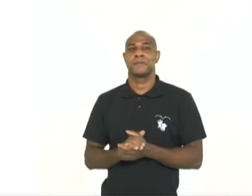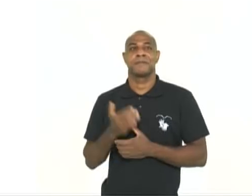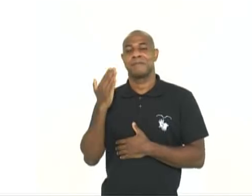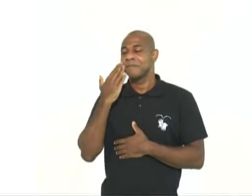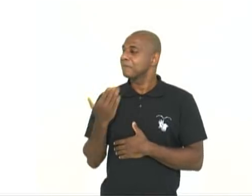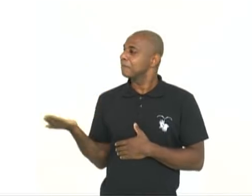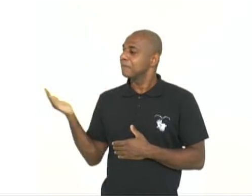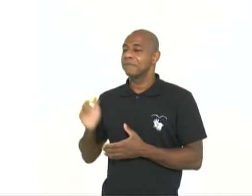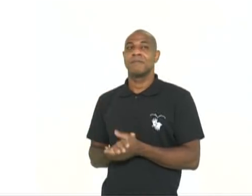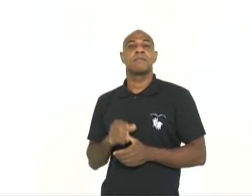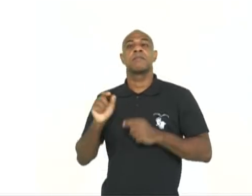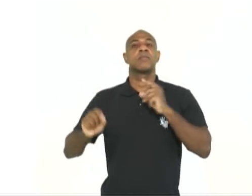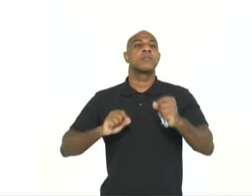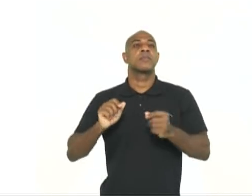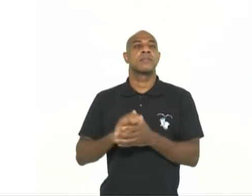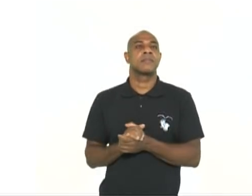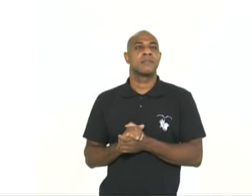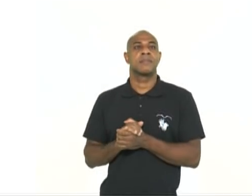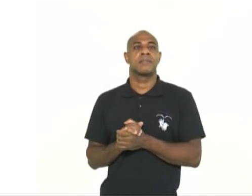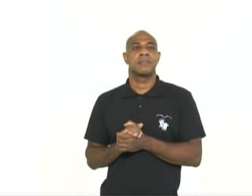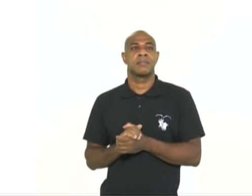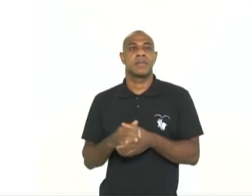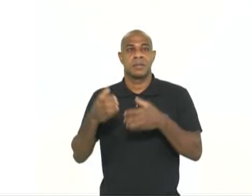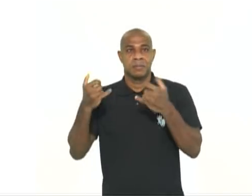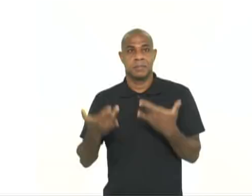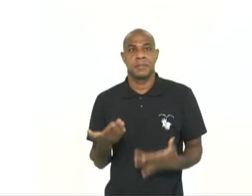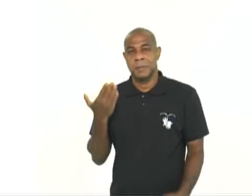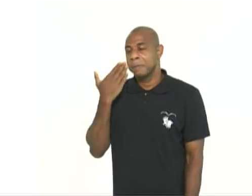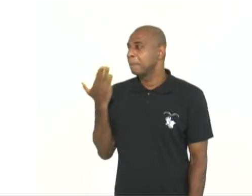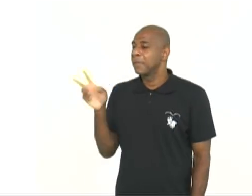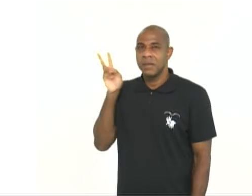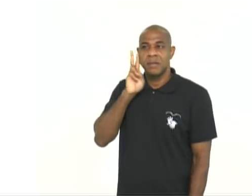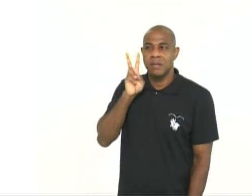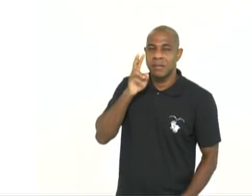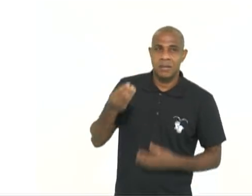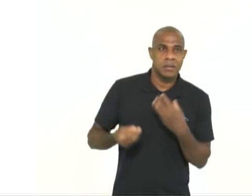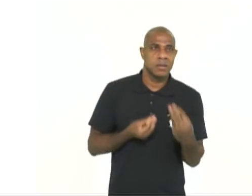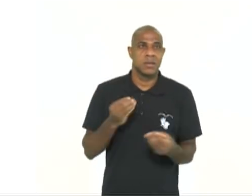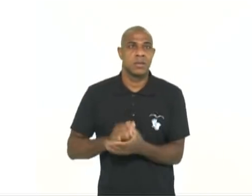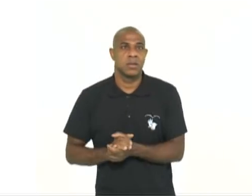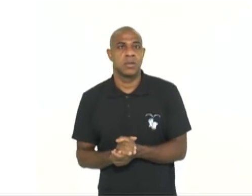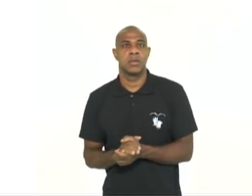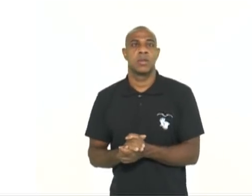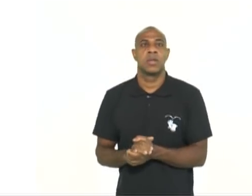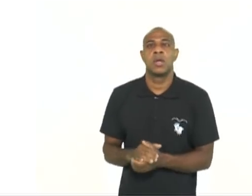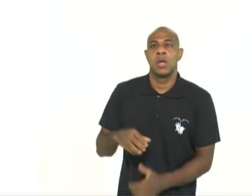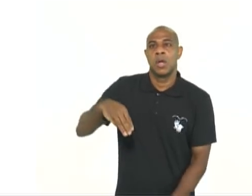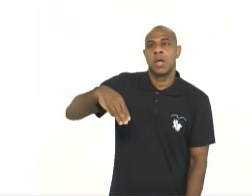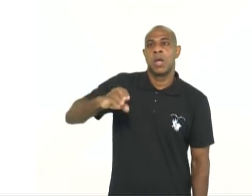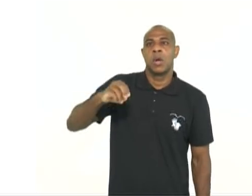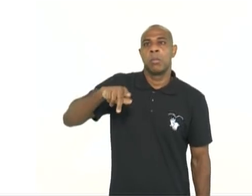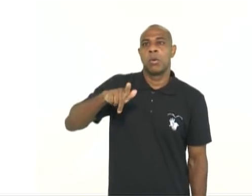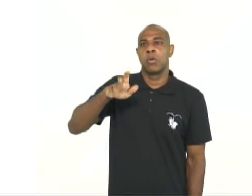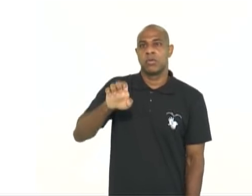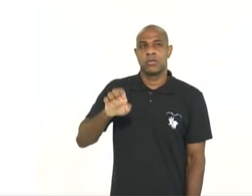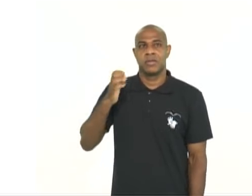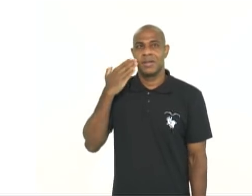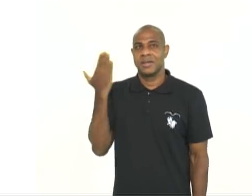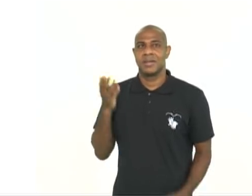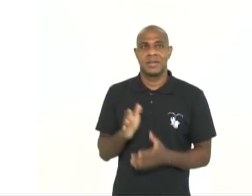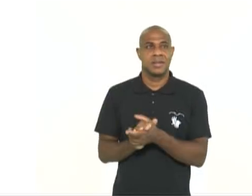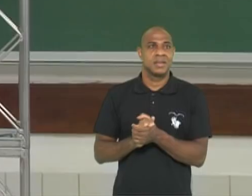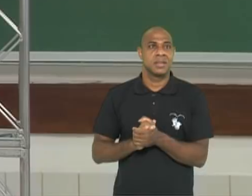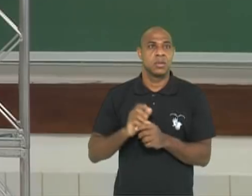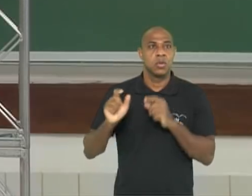da oração e trabalho. Vamos entrar um pouquinho sobre essa história religiosa dos monges da ordem beneditina, uma das ordens